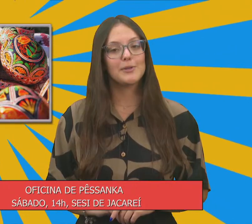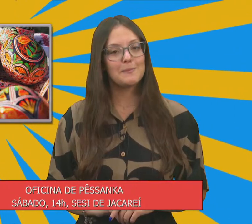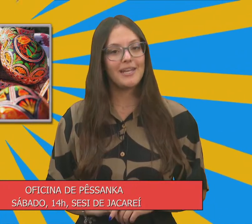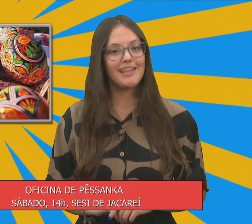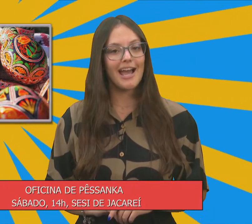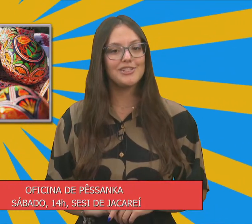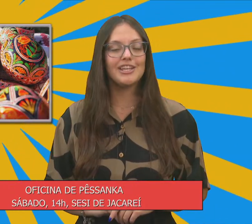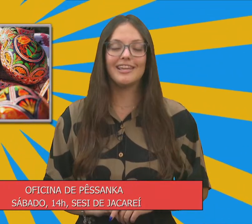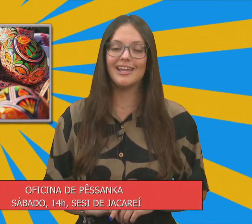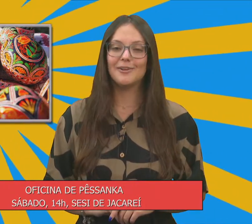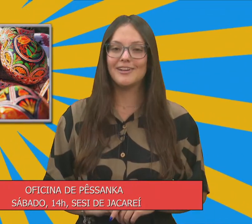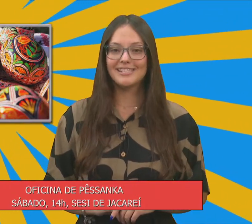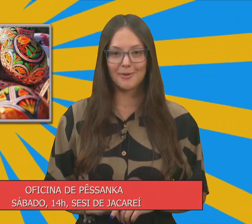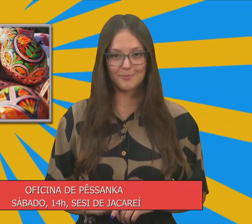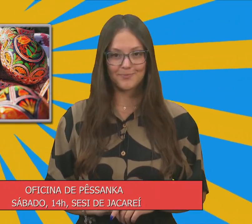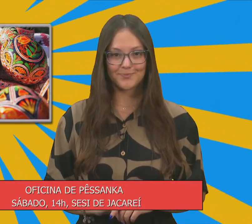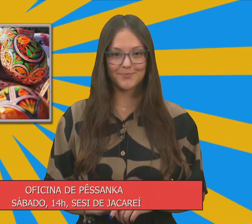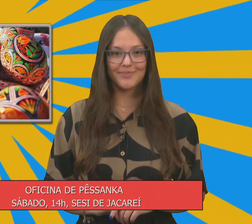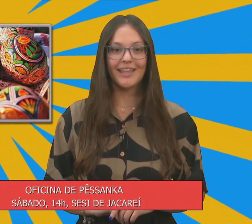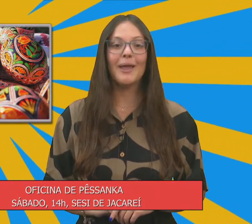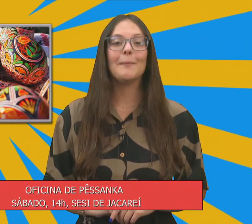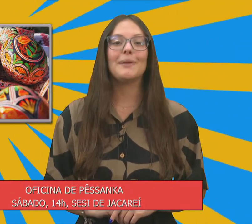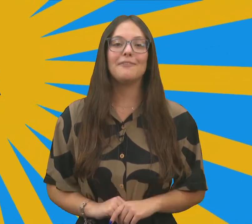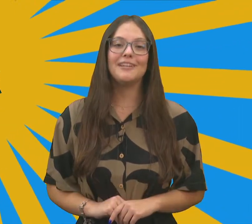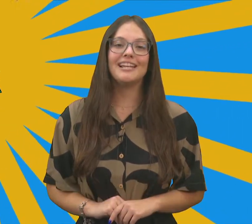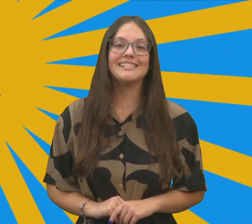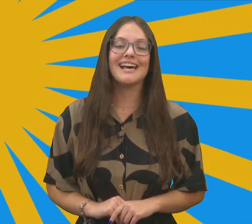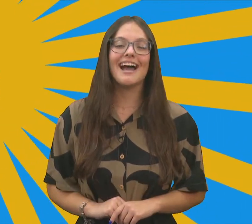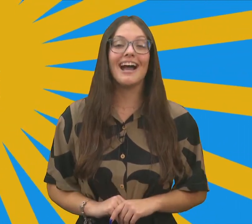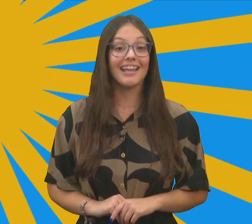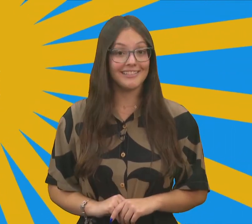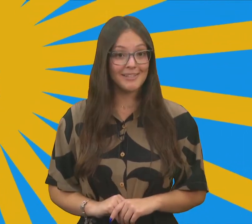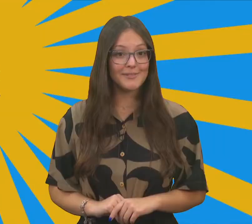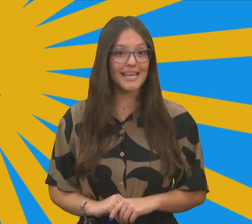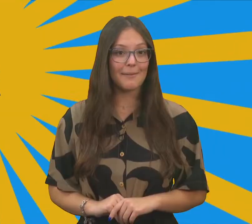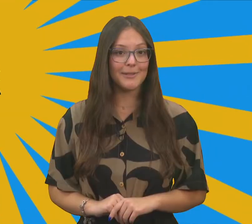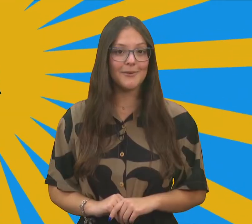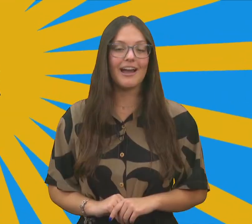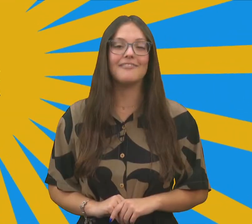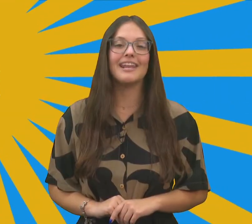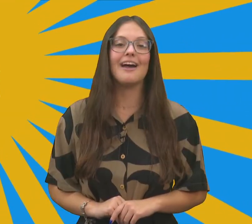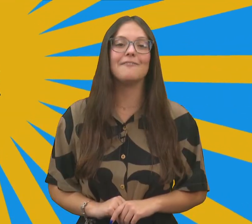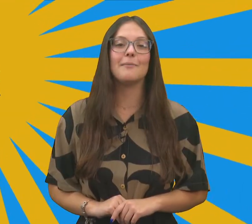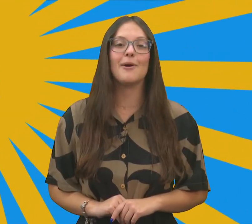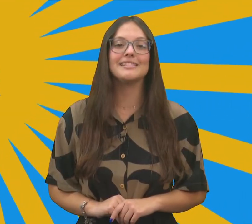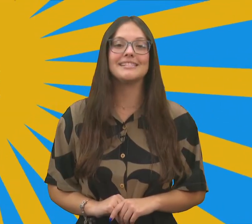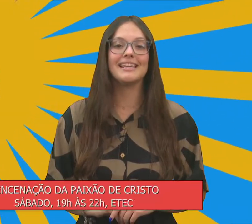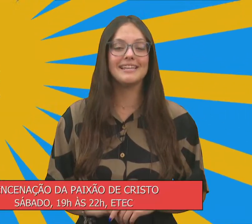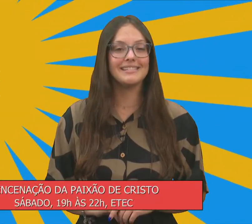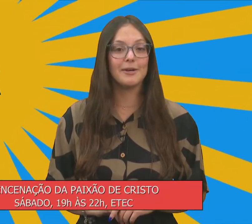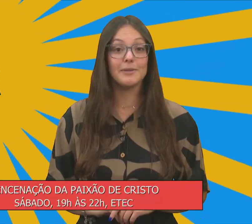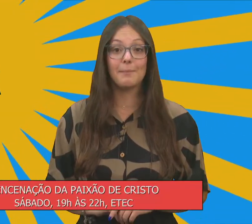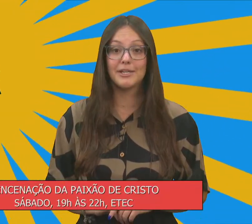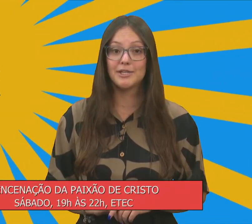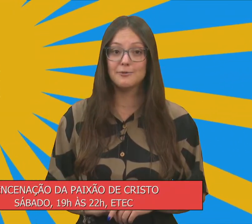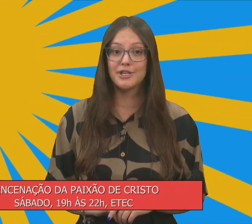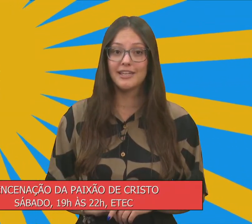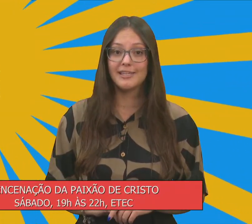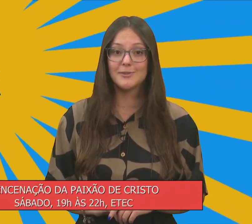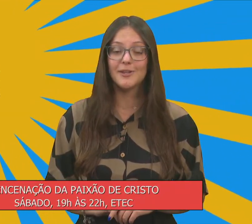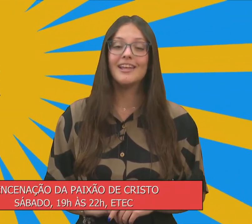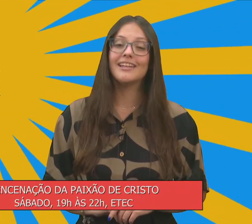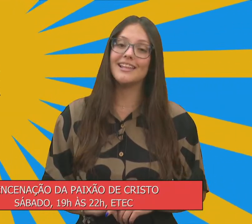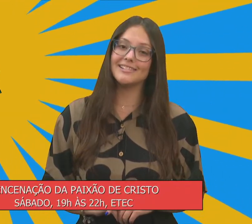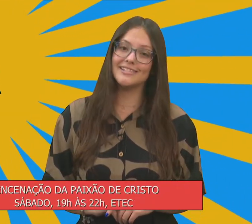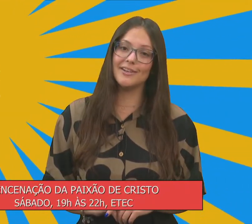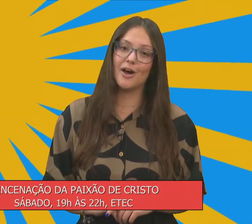proteção, prosperidade e renovação. Para finalizar, ainda no sábado, haverá a famosa encenação da Paixão